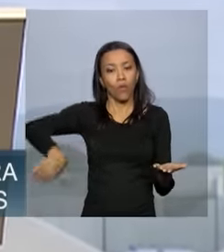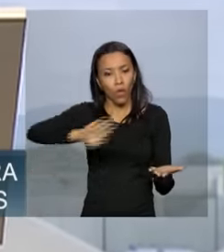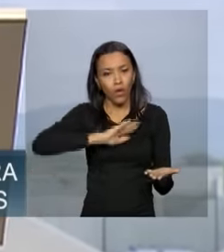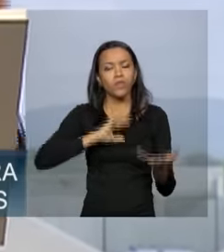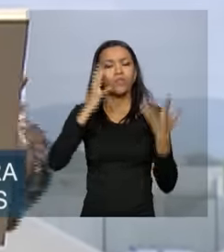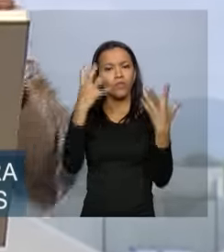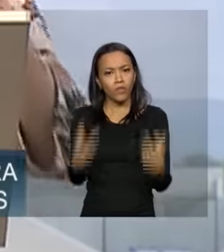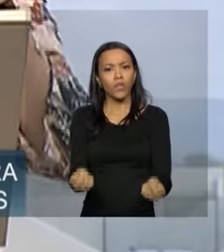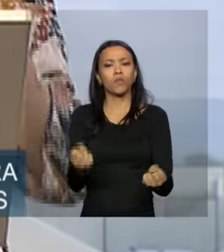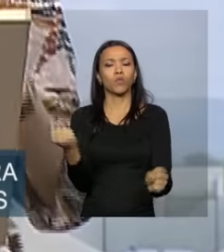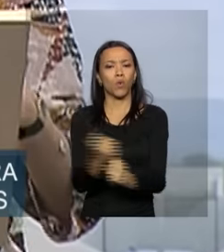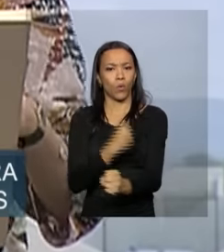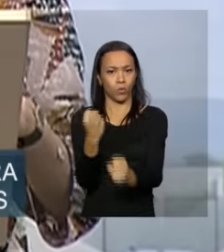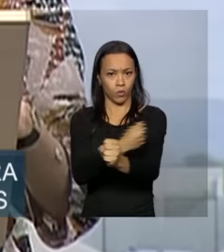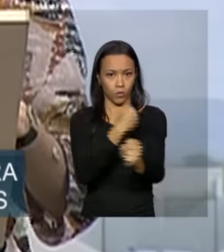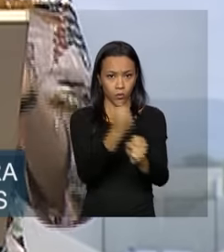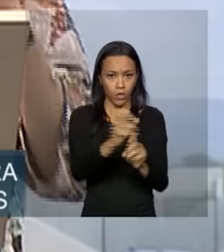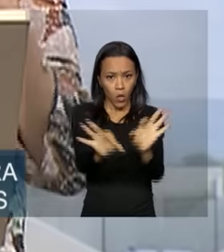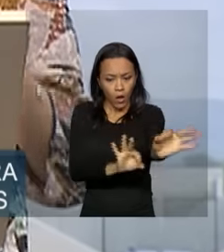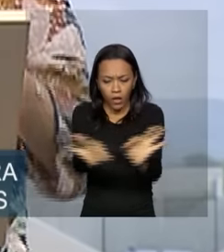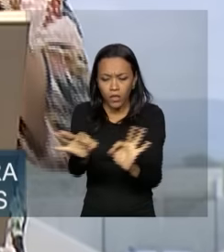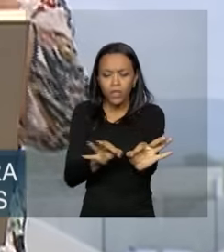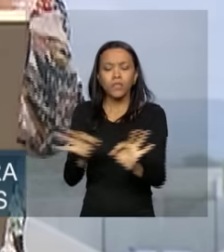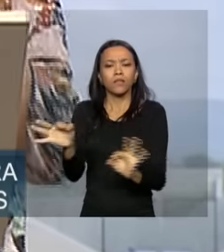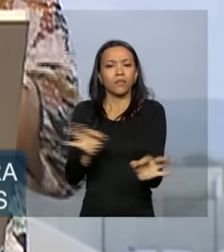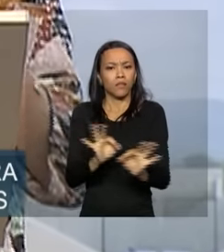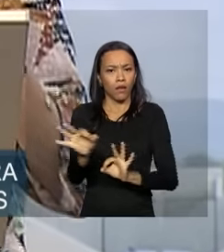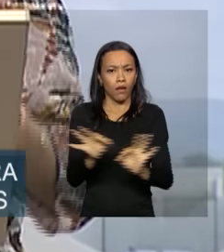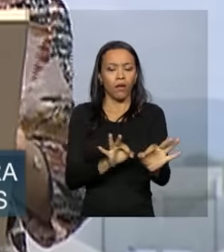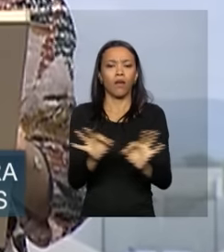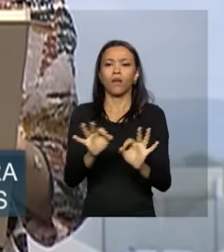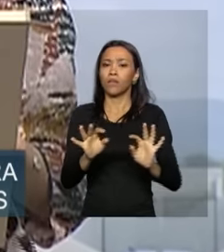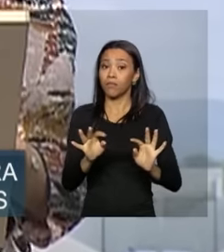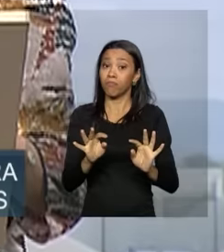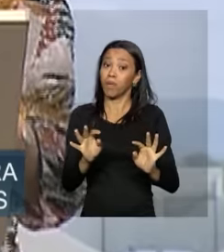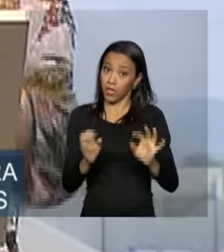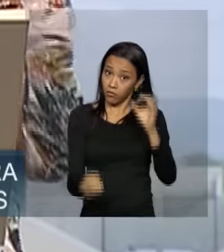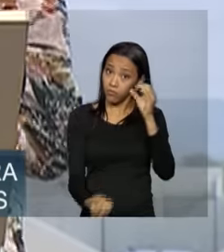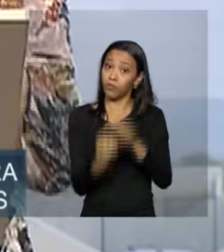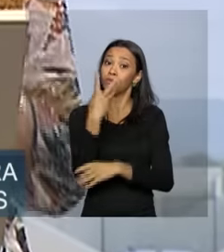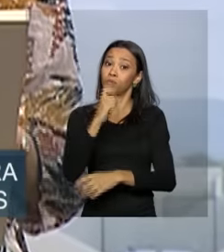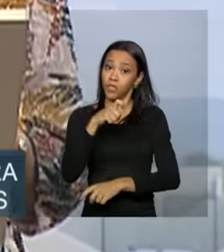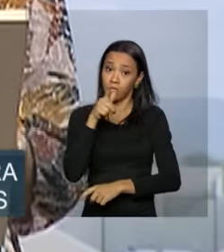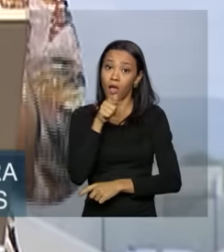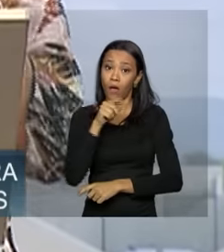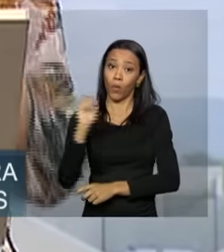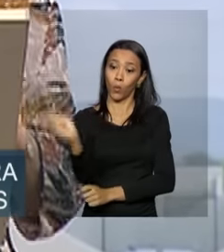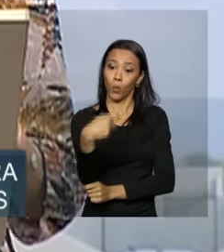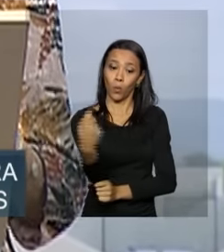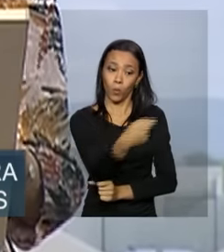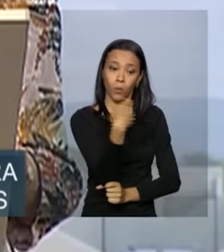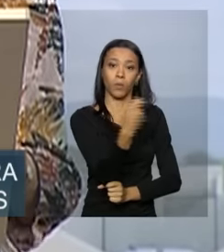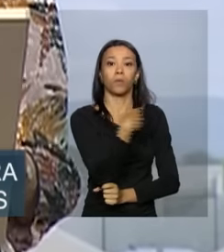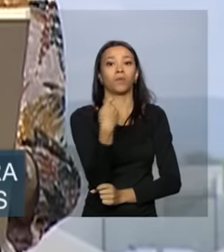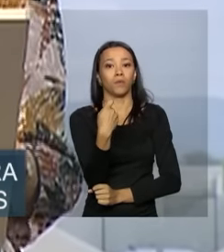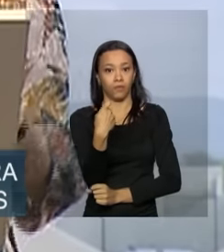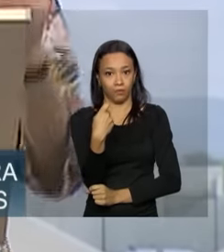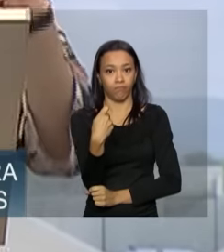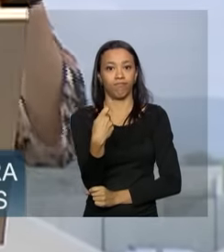de construir as condições para fazer todos eles, atraindo, inclusive,